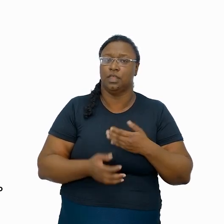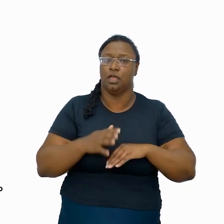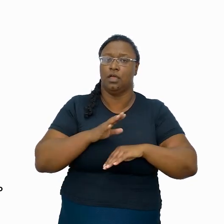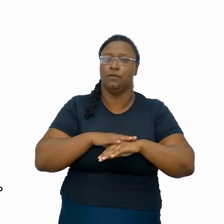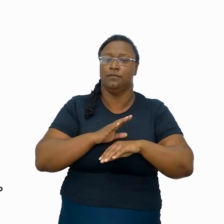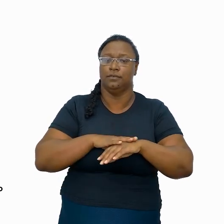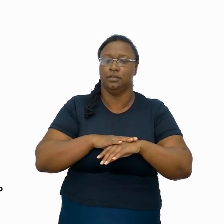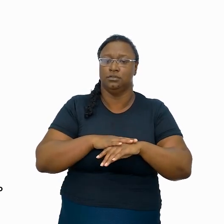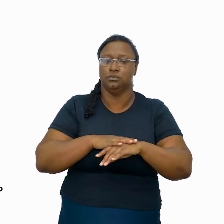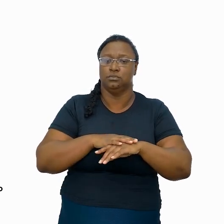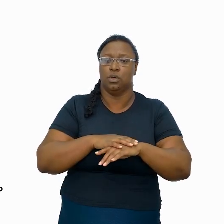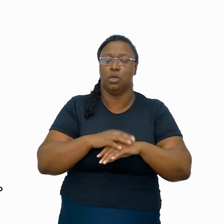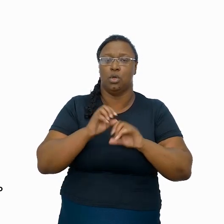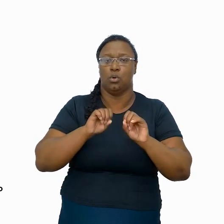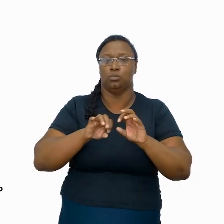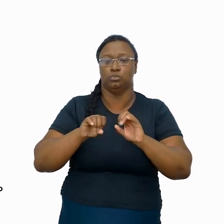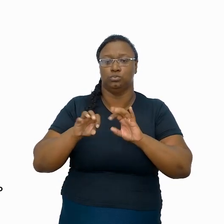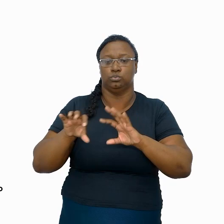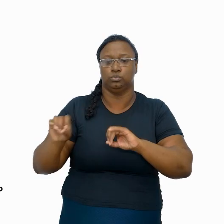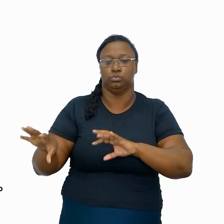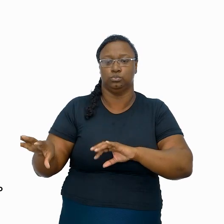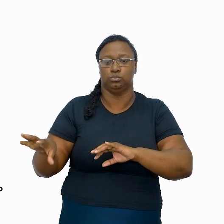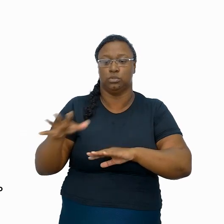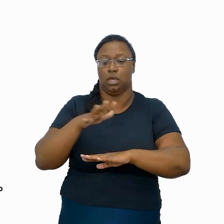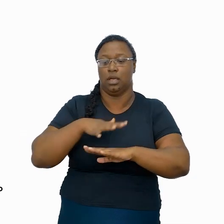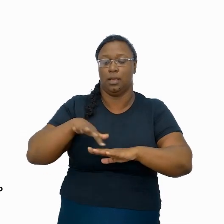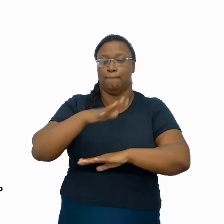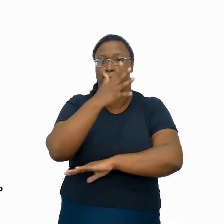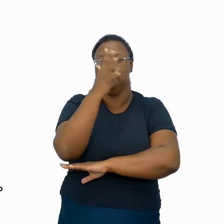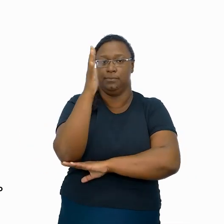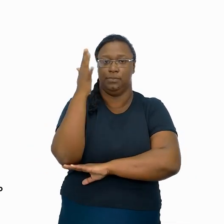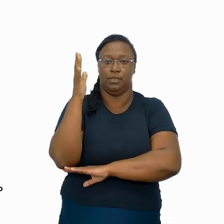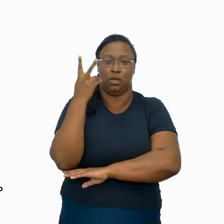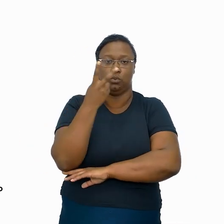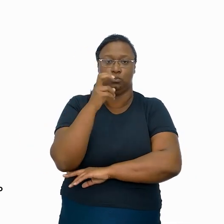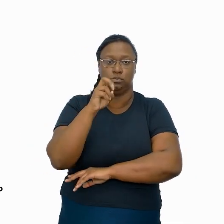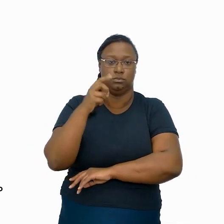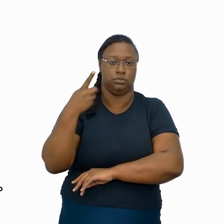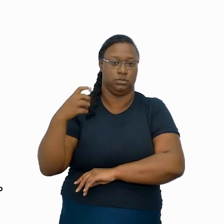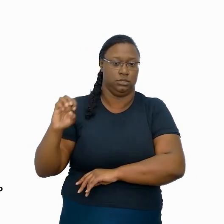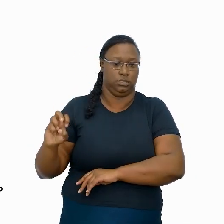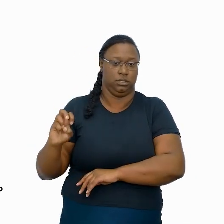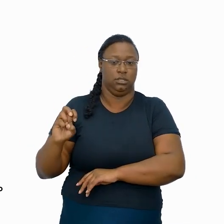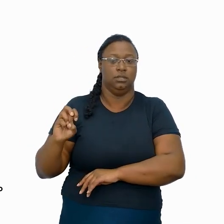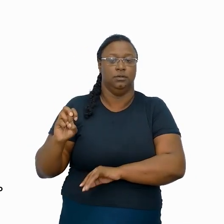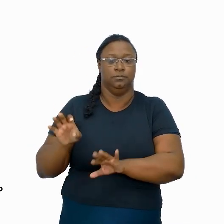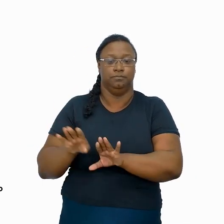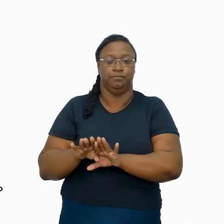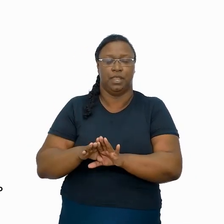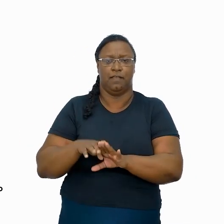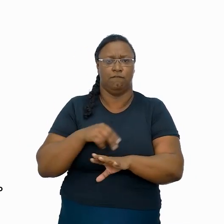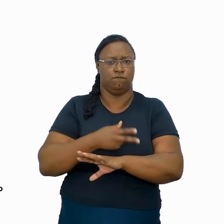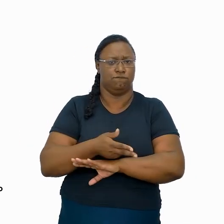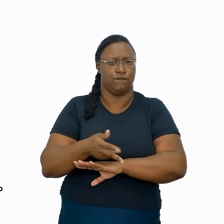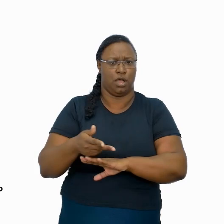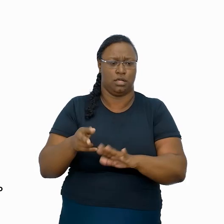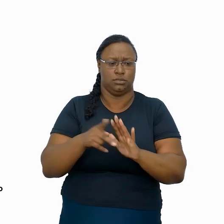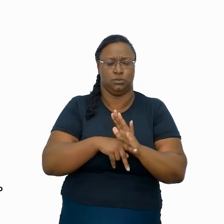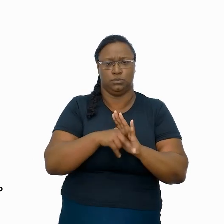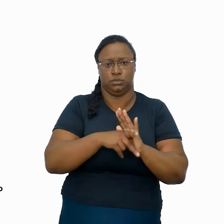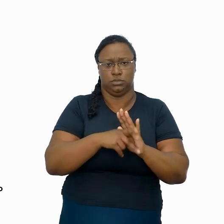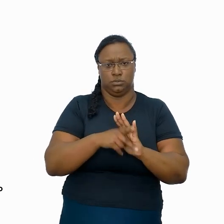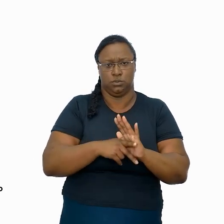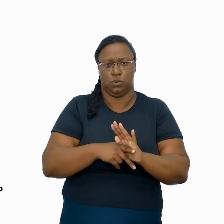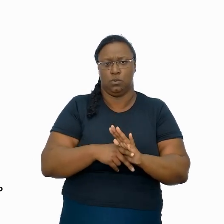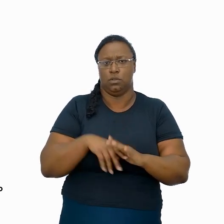Instituto Socioambiental em 2015, é um esforço, né, de diversos pesquisadores na área